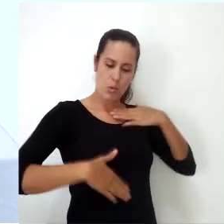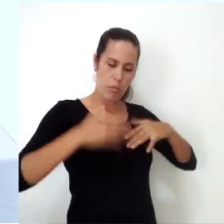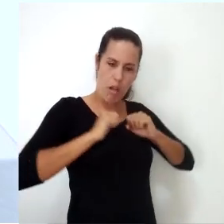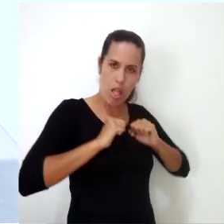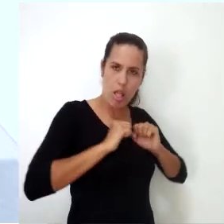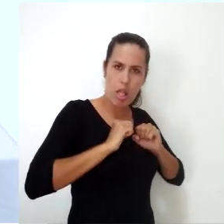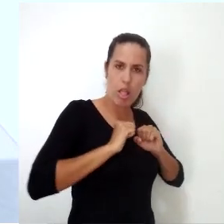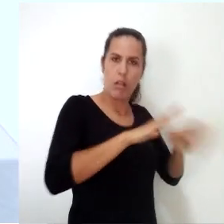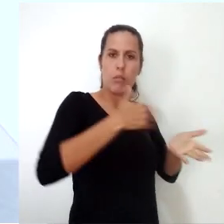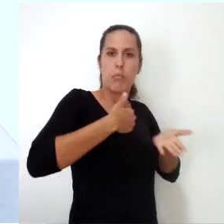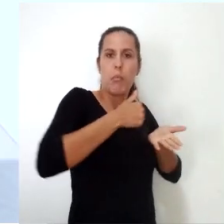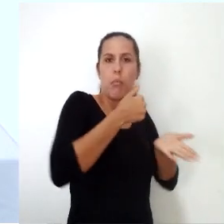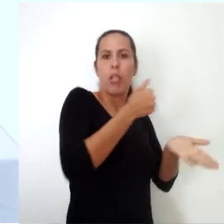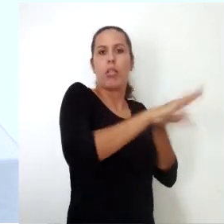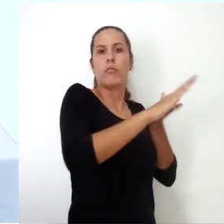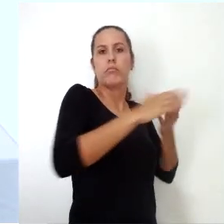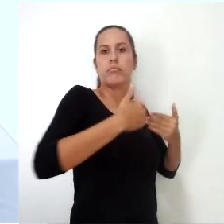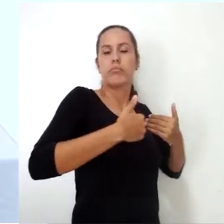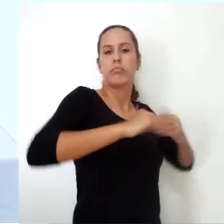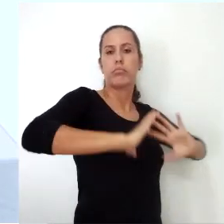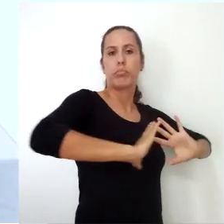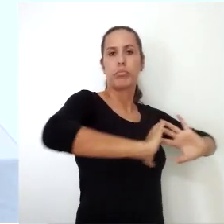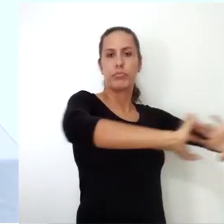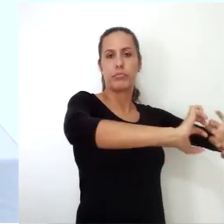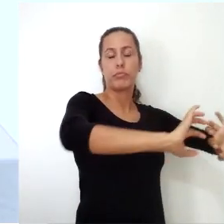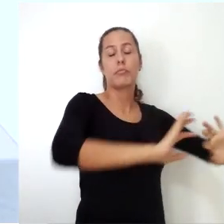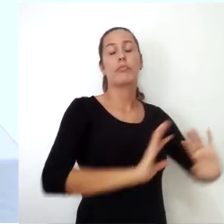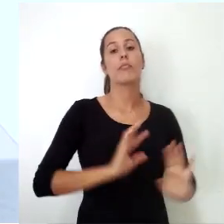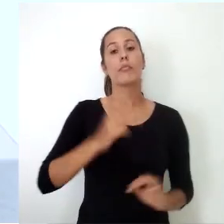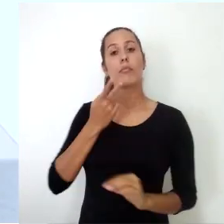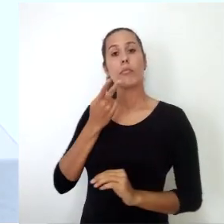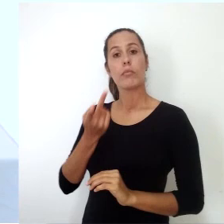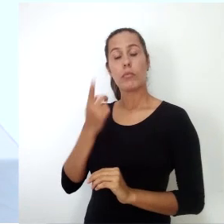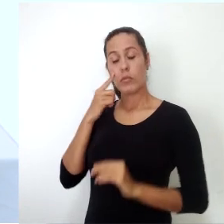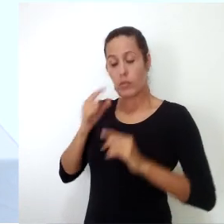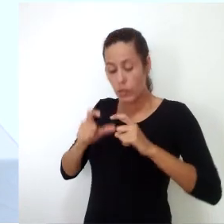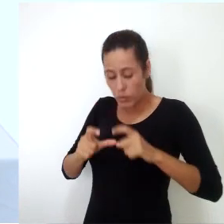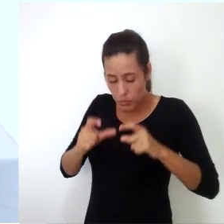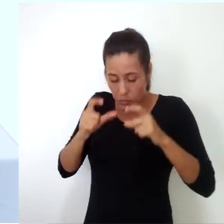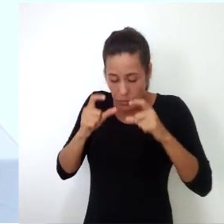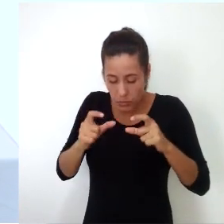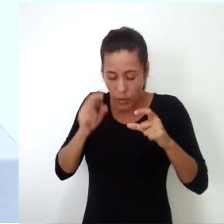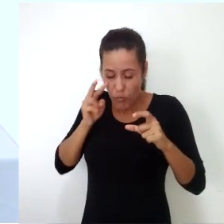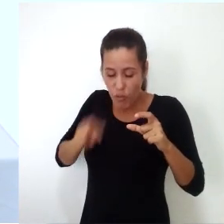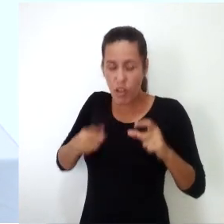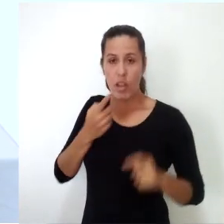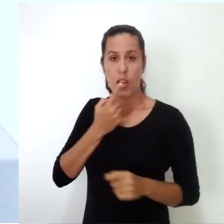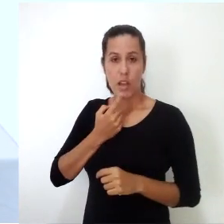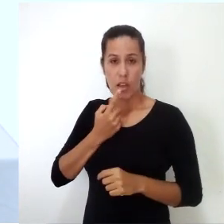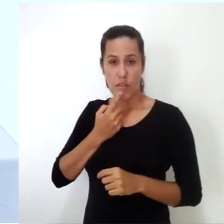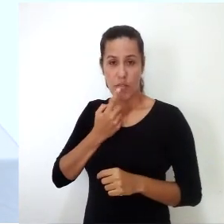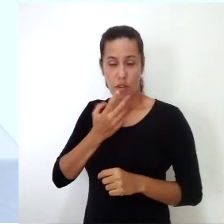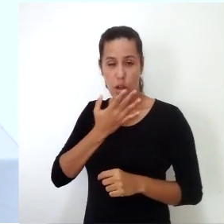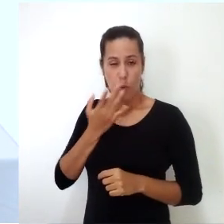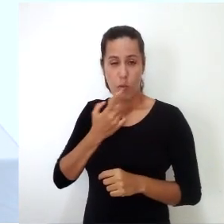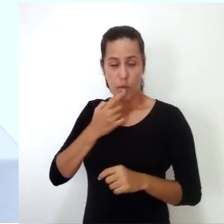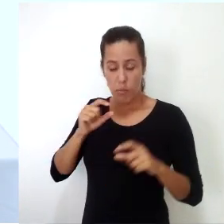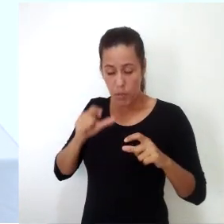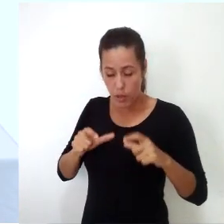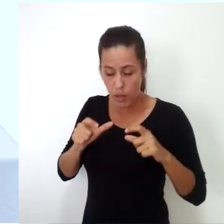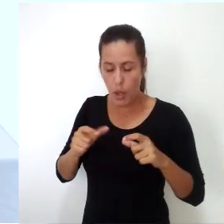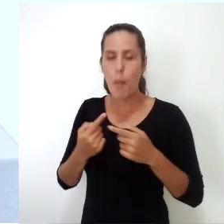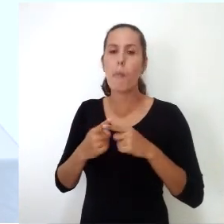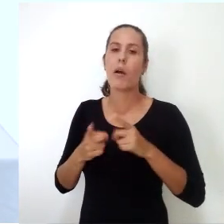ao analisar o sangue no microscópio, embora você veja ele apenas vermelho, mas é